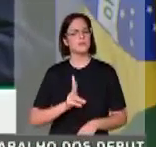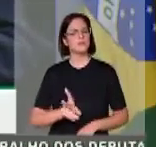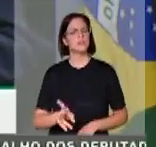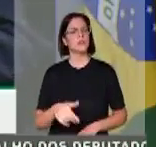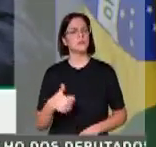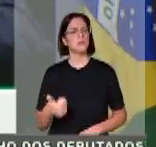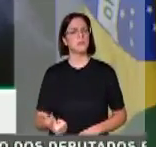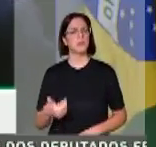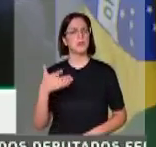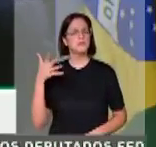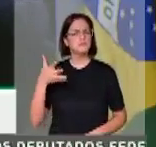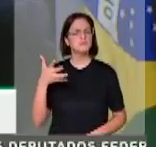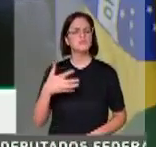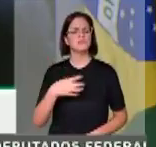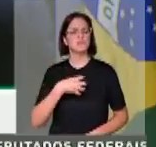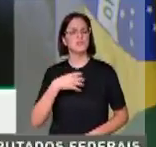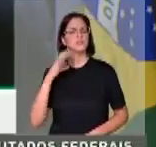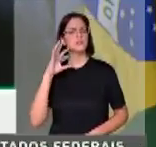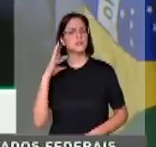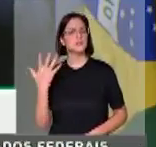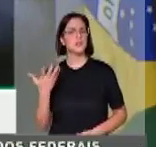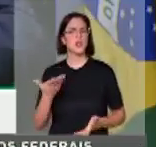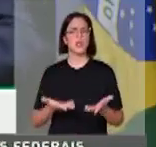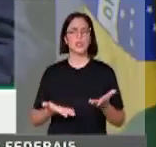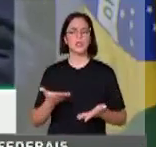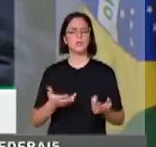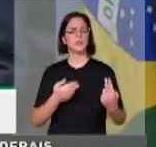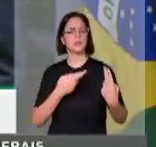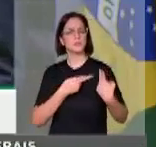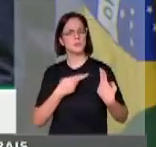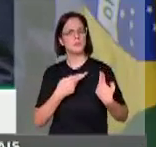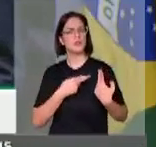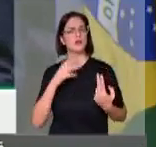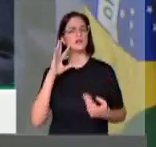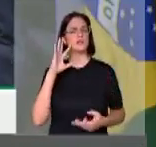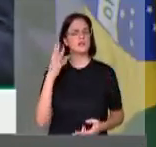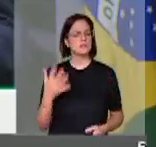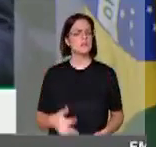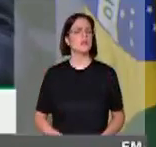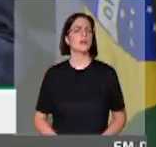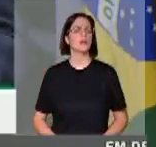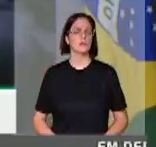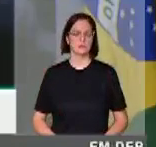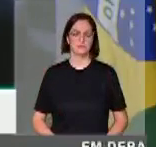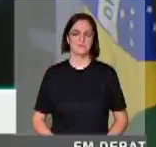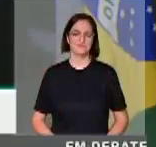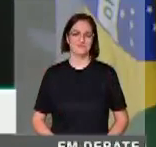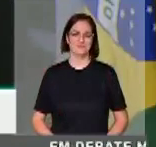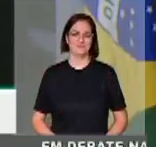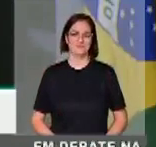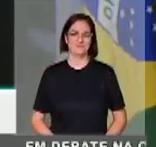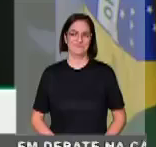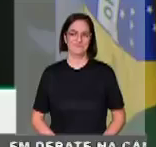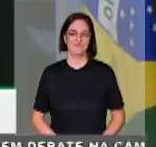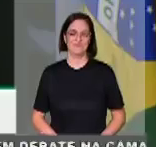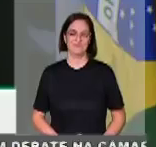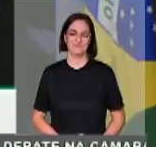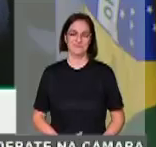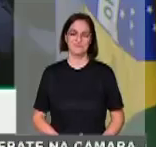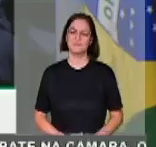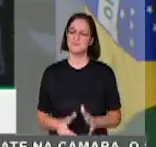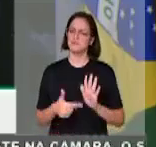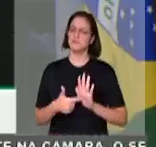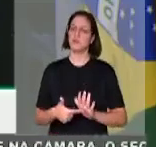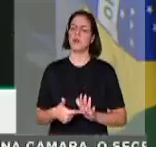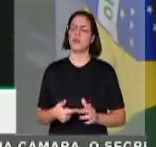equilíbrio nas decisões, de senso de responsabilidade e, de certa maneira, também mostrando a altivez e